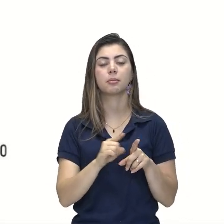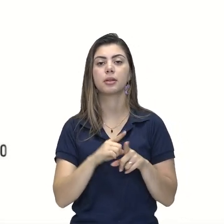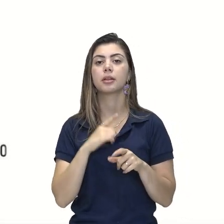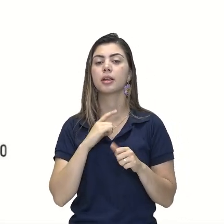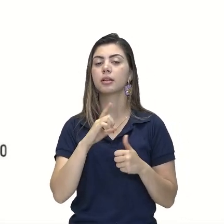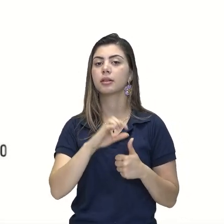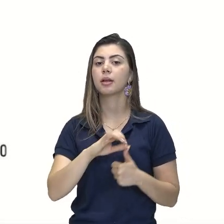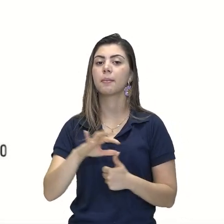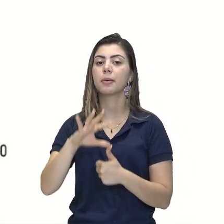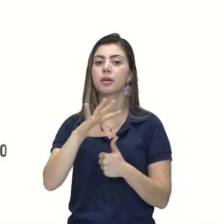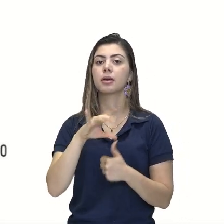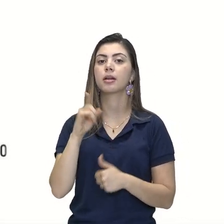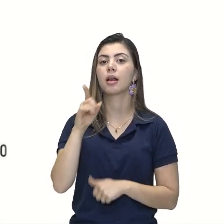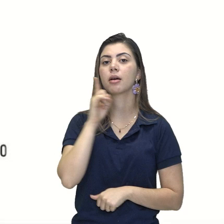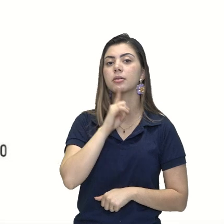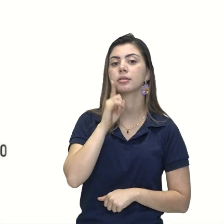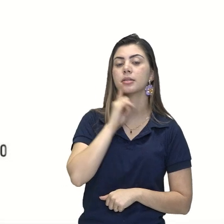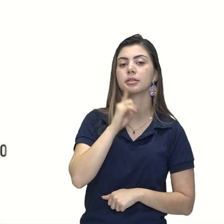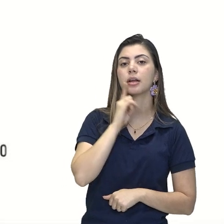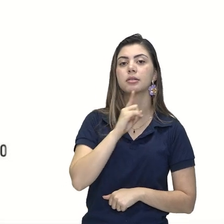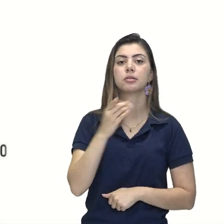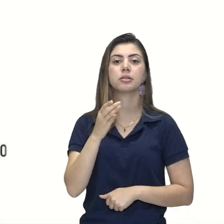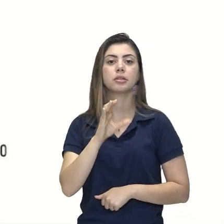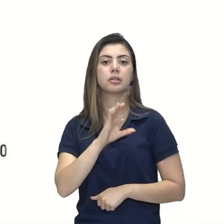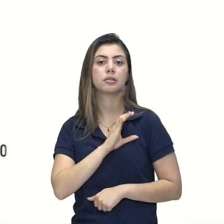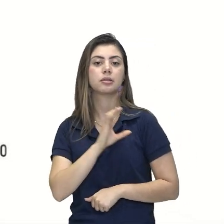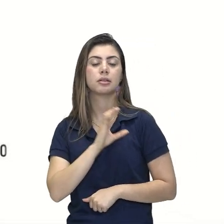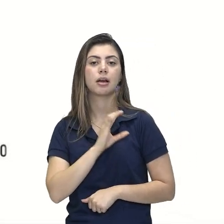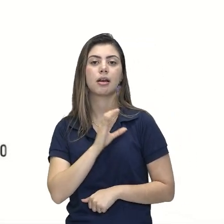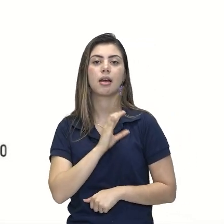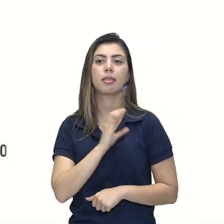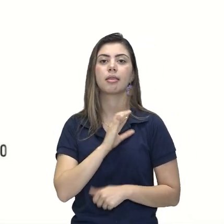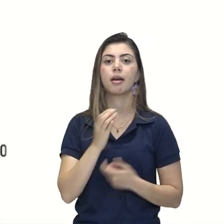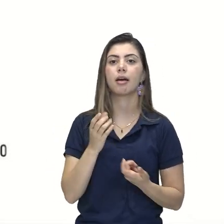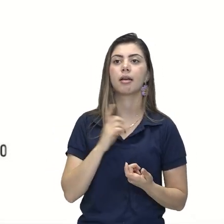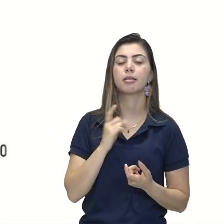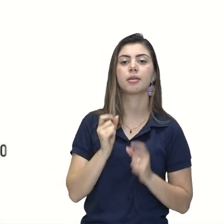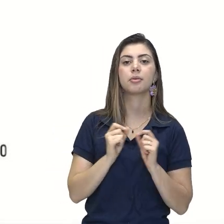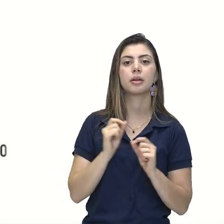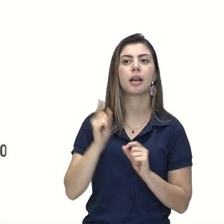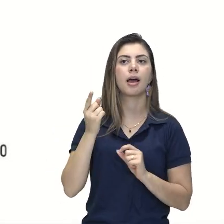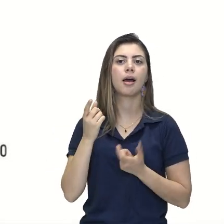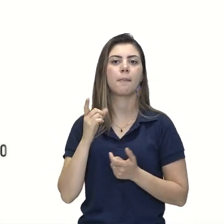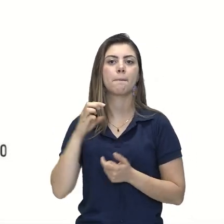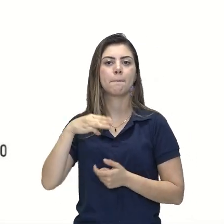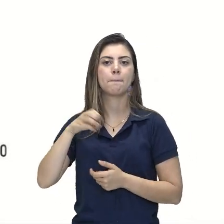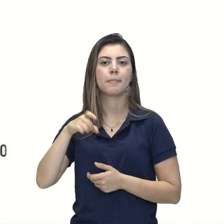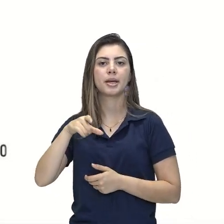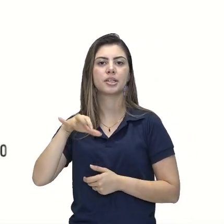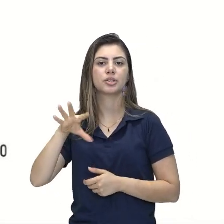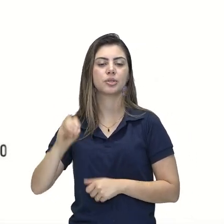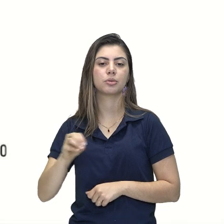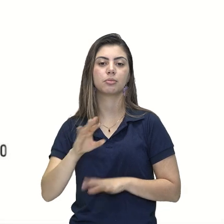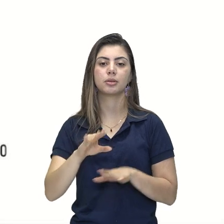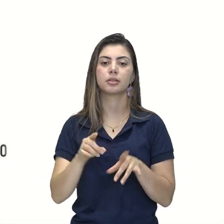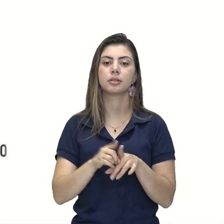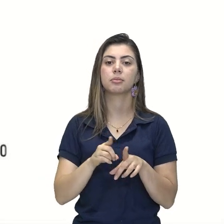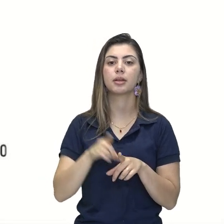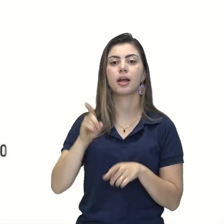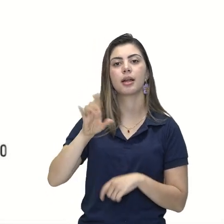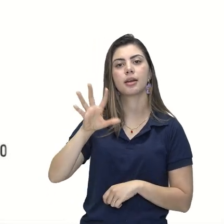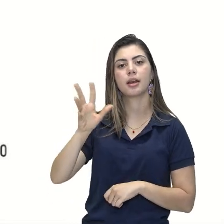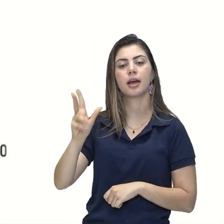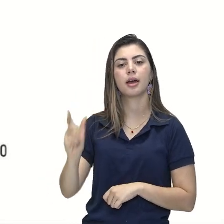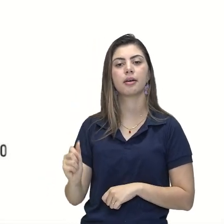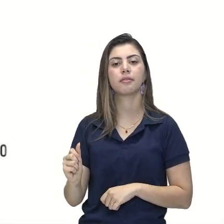por exemplo, os Estados Unidos, o Canadá, o México. No continente africano, a gente pode apontar também